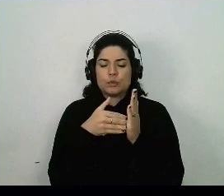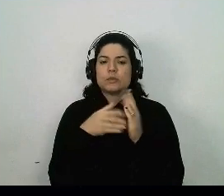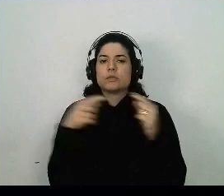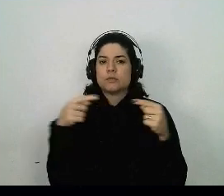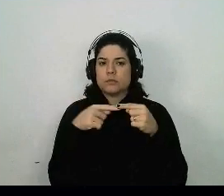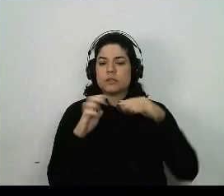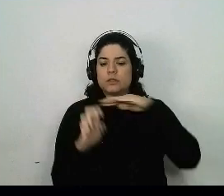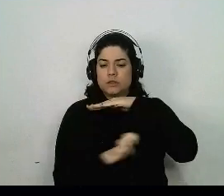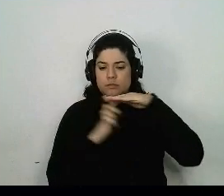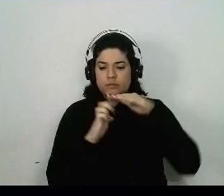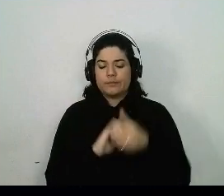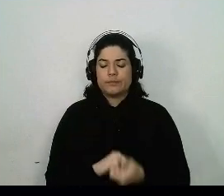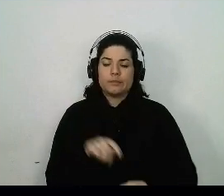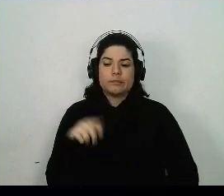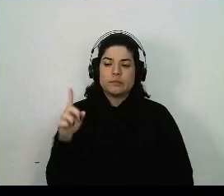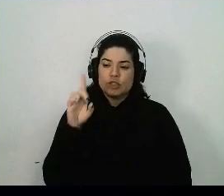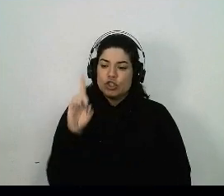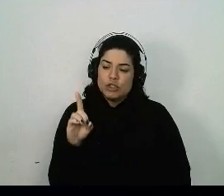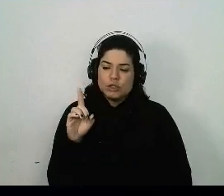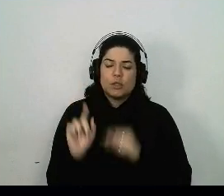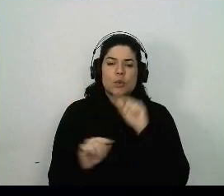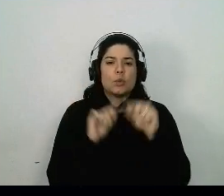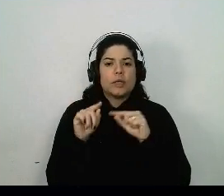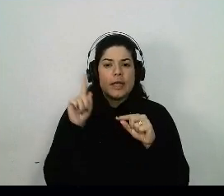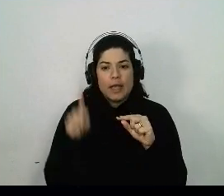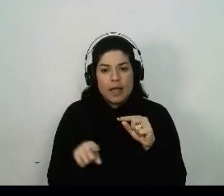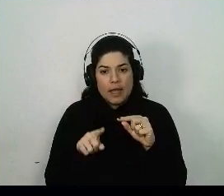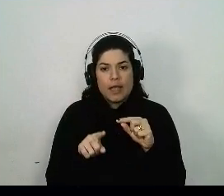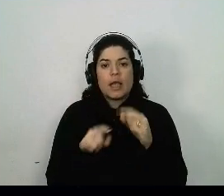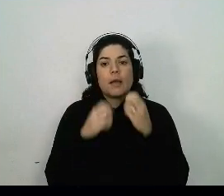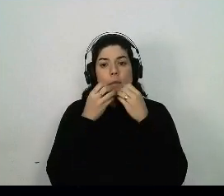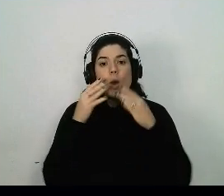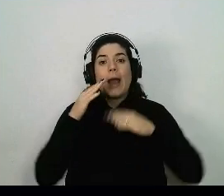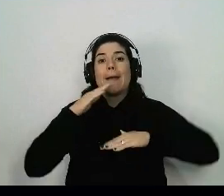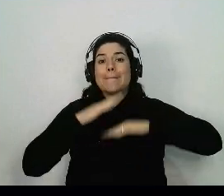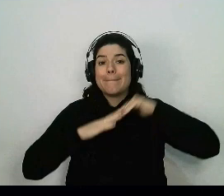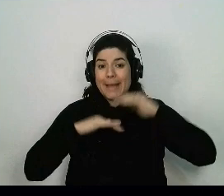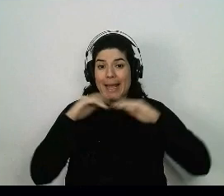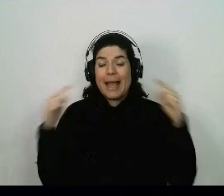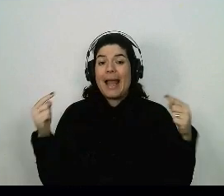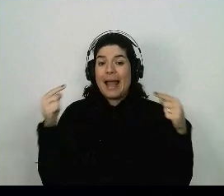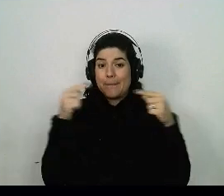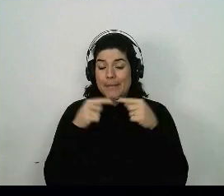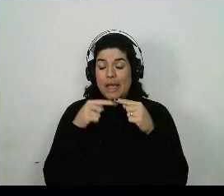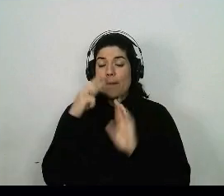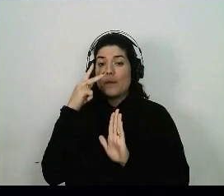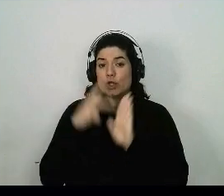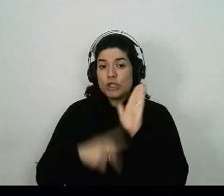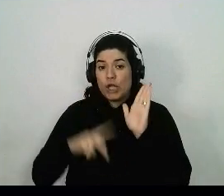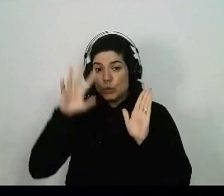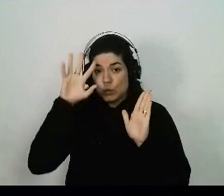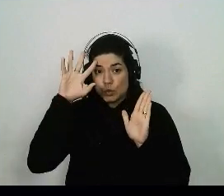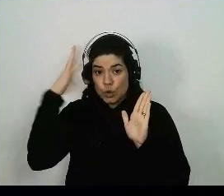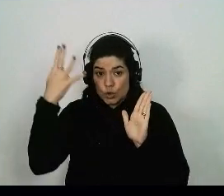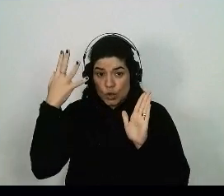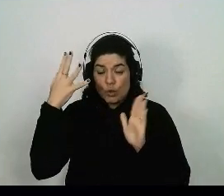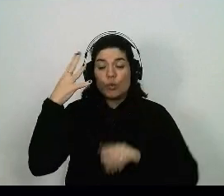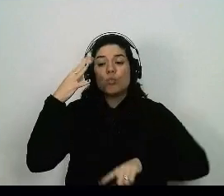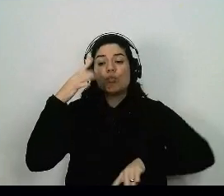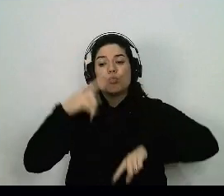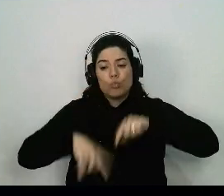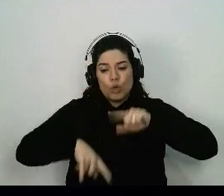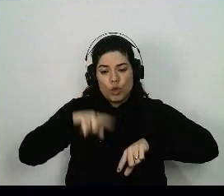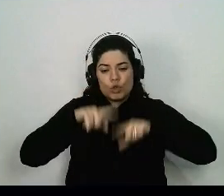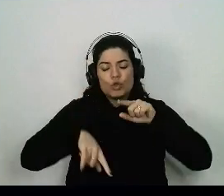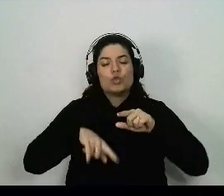da direita, ele é um framework voltado para as boas práticas e implementação de projetos, soluções, produtos digitais. Então, quando a gente fala de